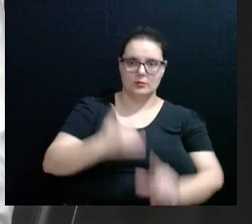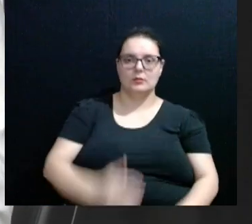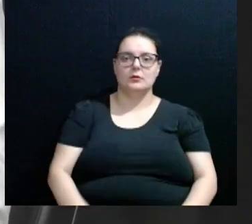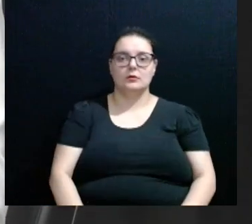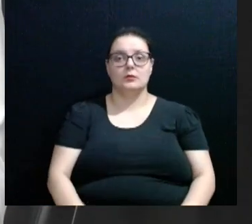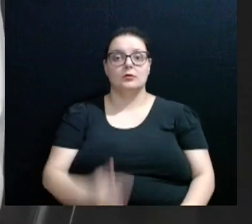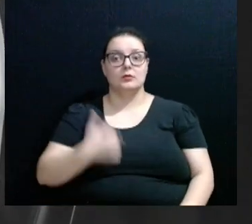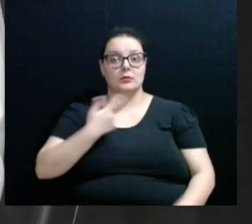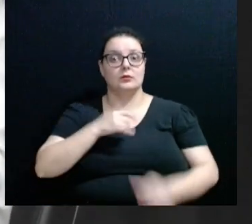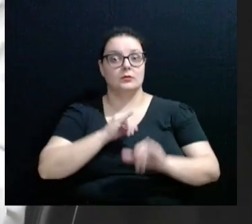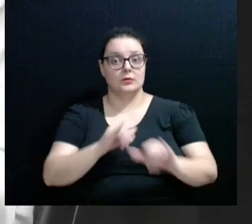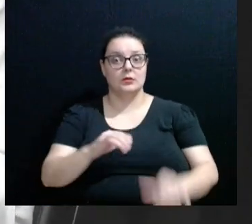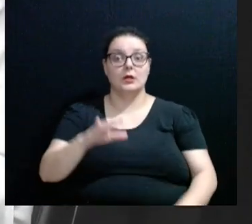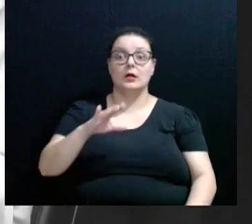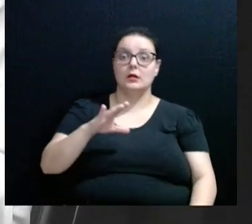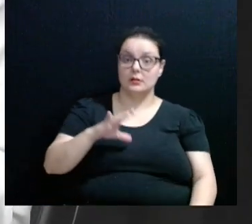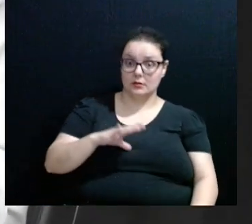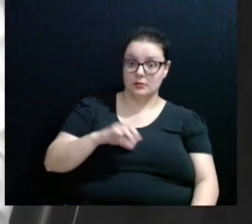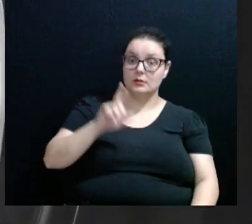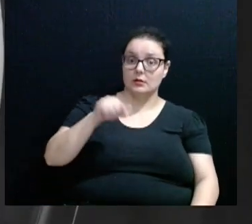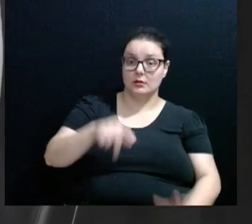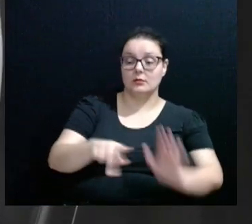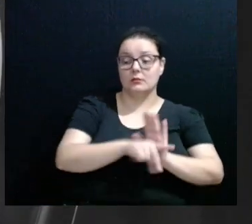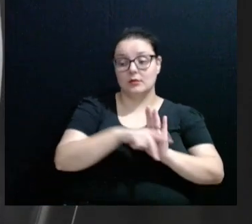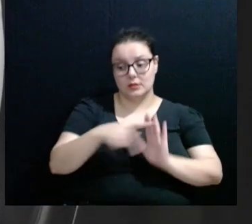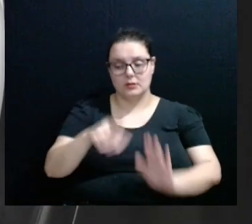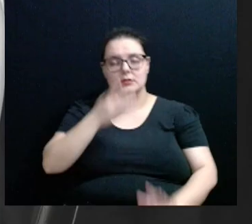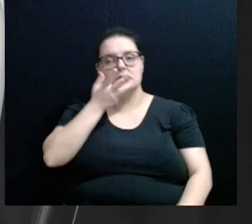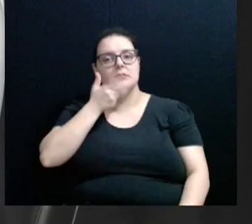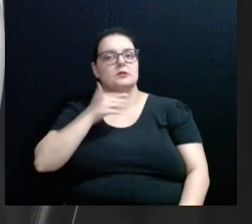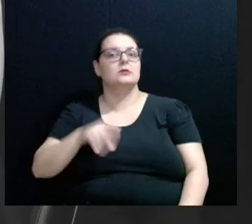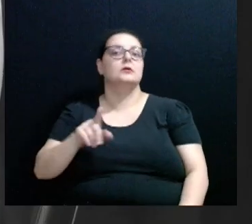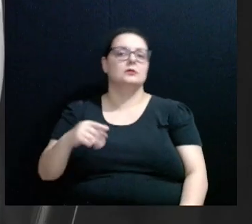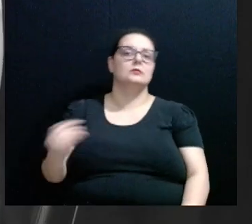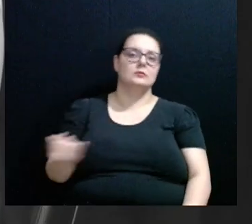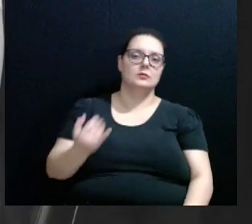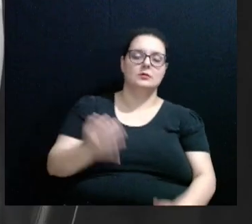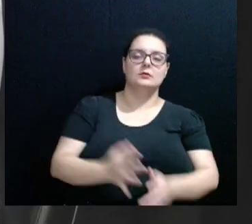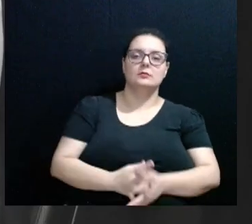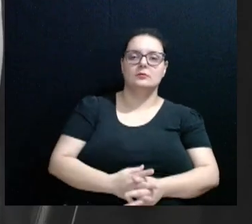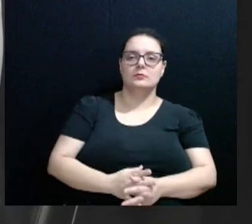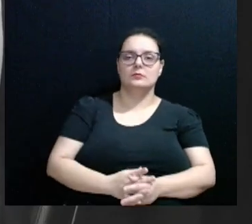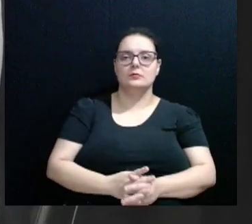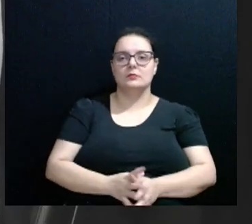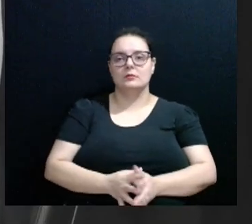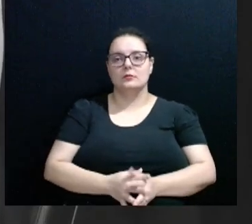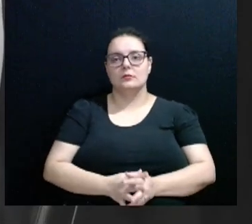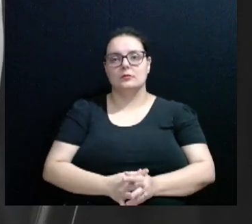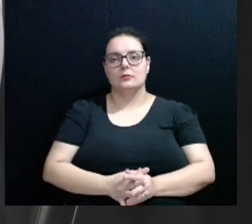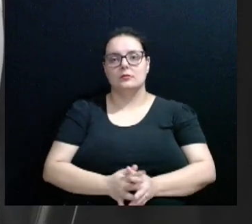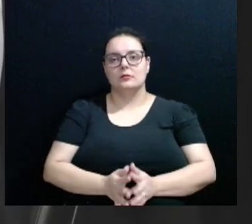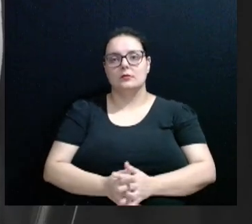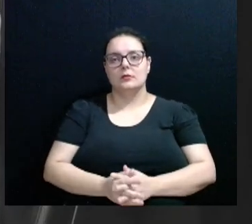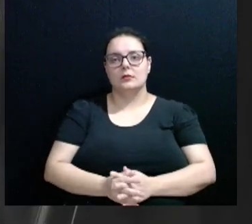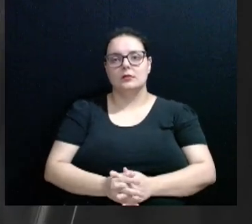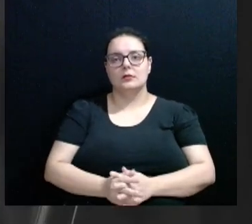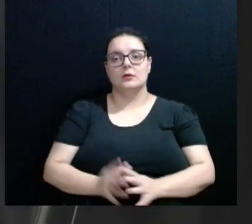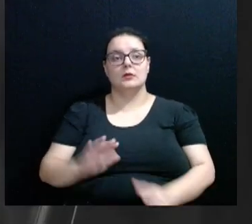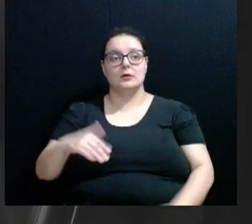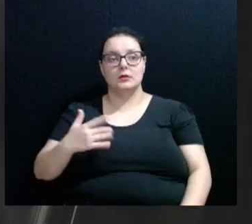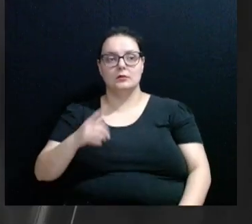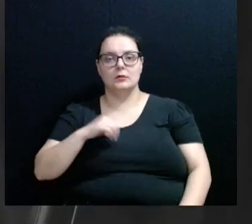e fala assim, a cidade é das crianças, é importante. E quando a gente tem esse